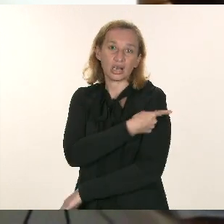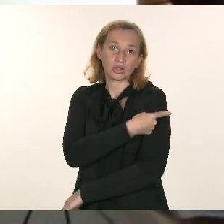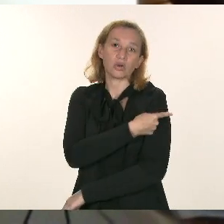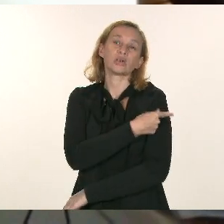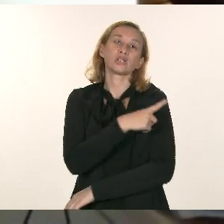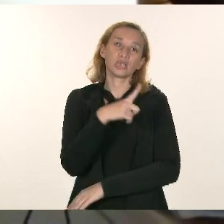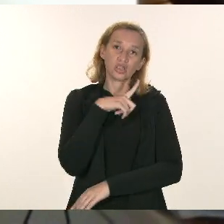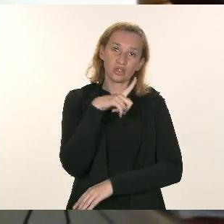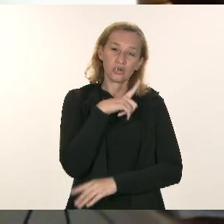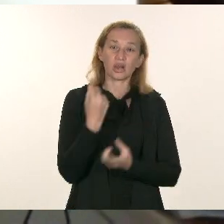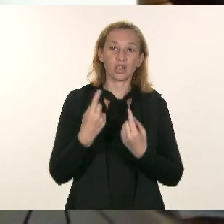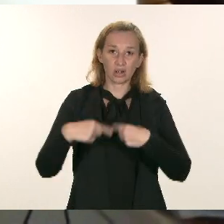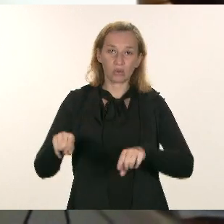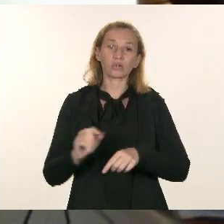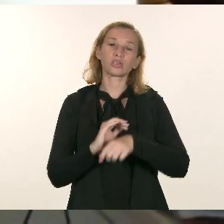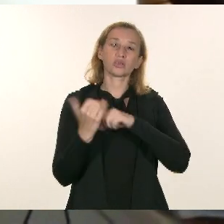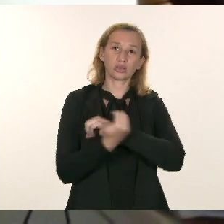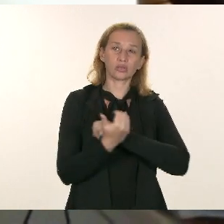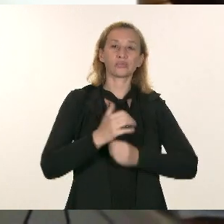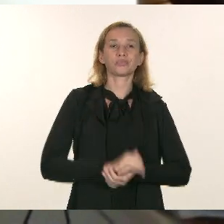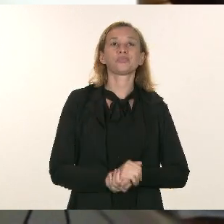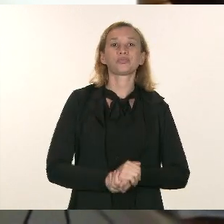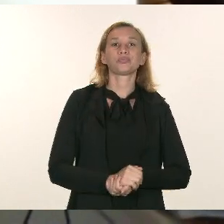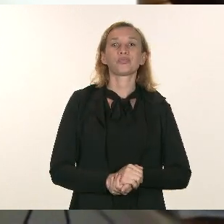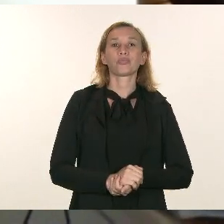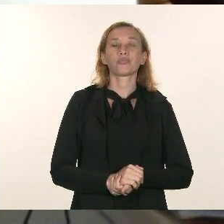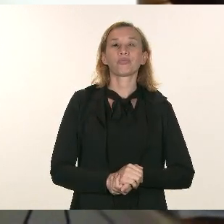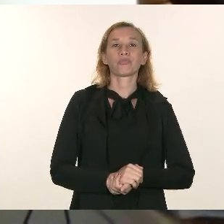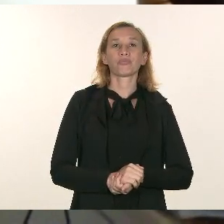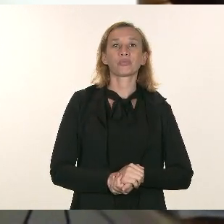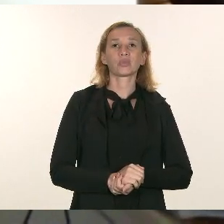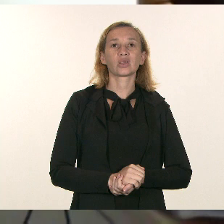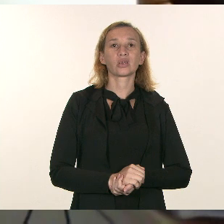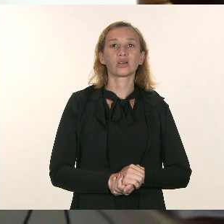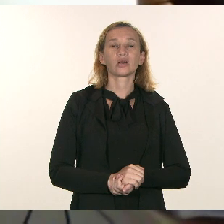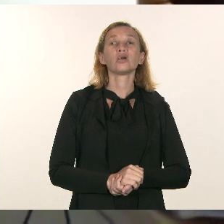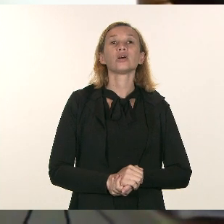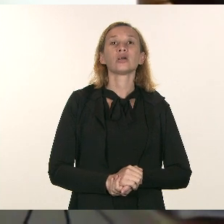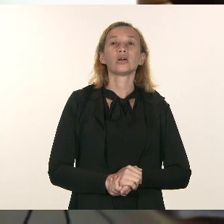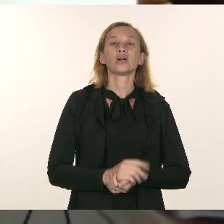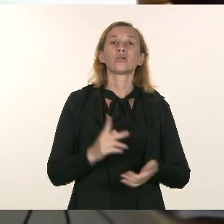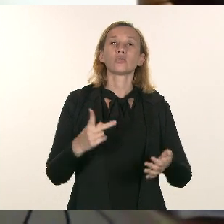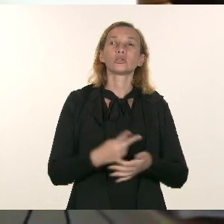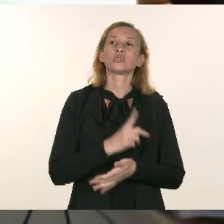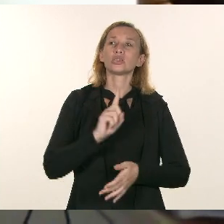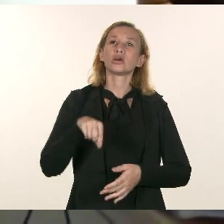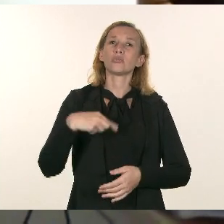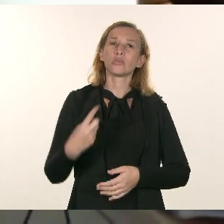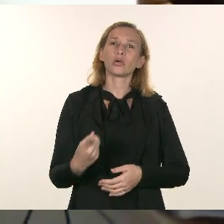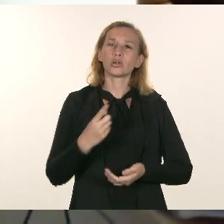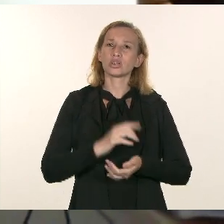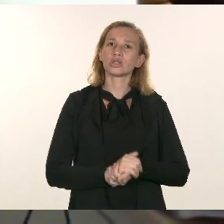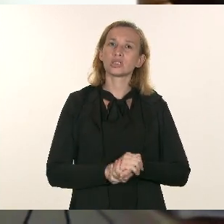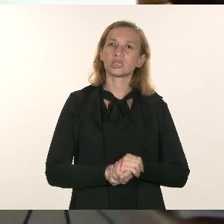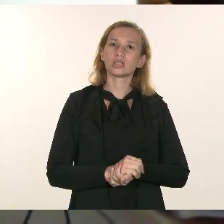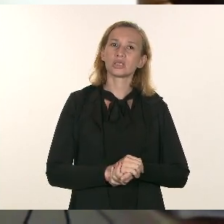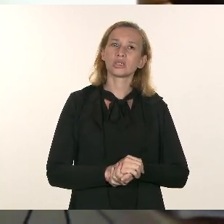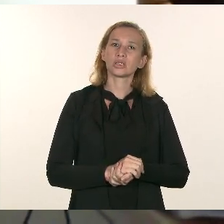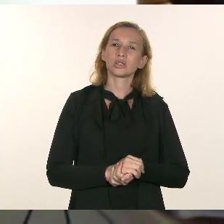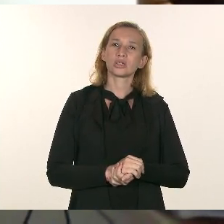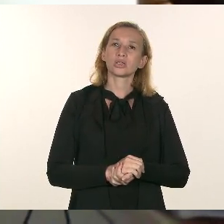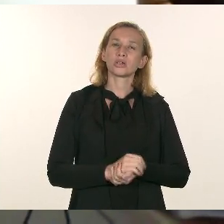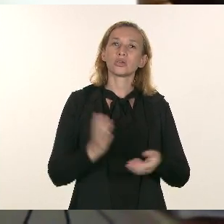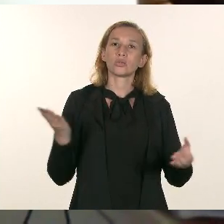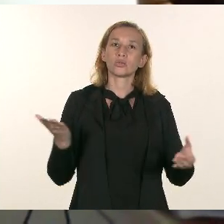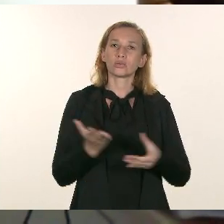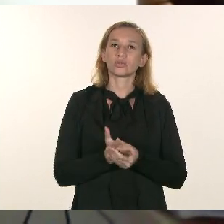vacina contra a Covid-19. A decisão ocorre após a entidade ajuizar uma ação